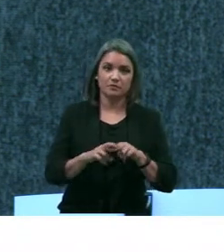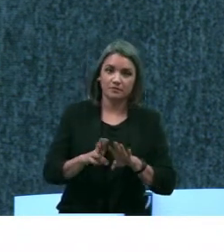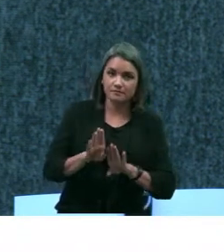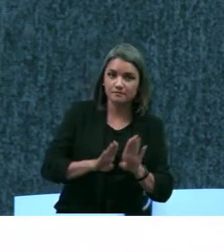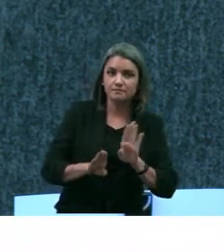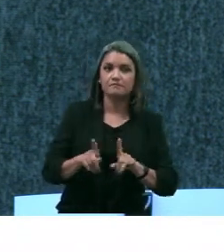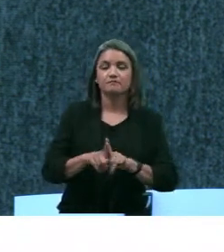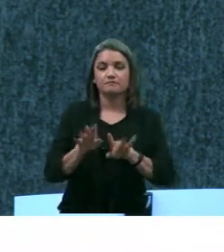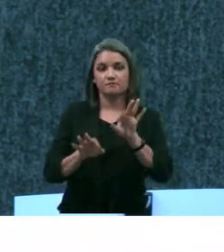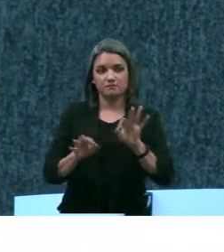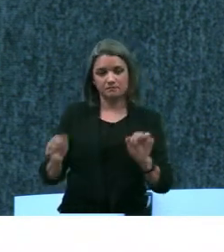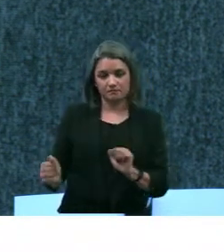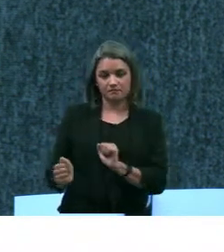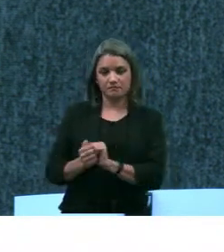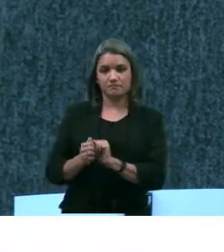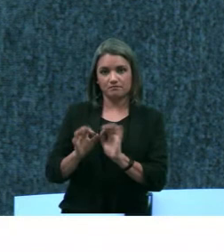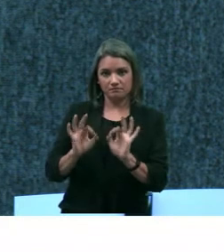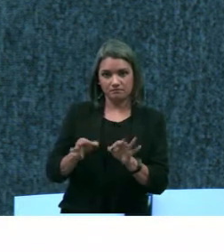conjunto. Seria isso?